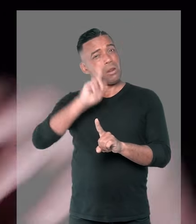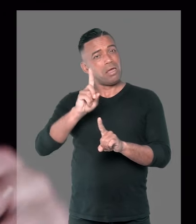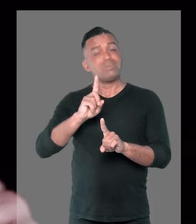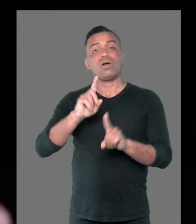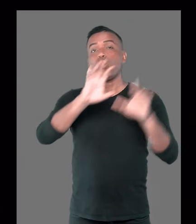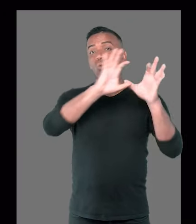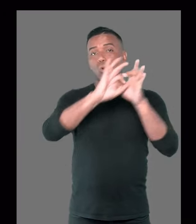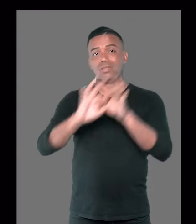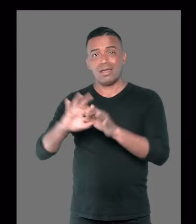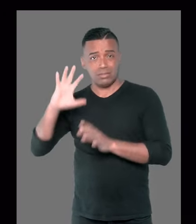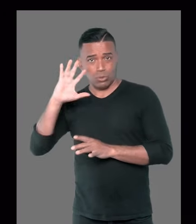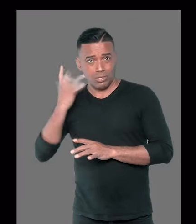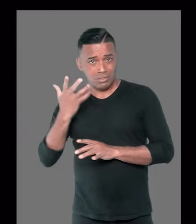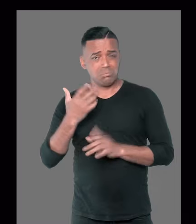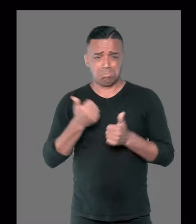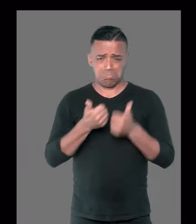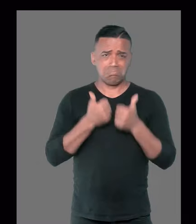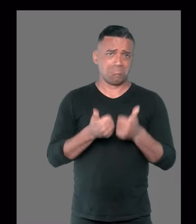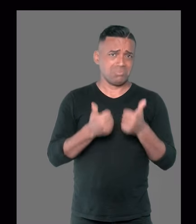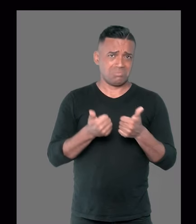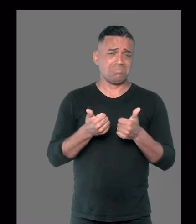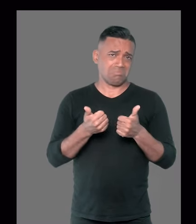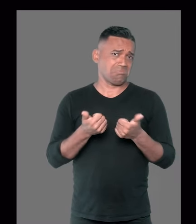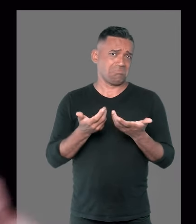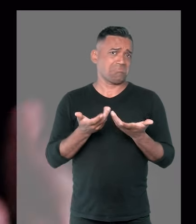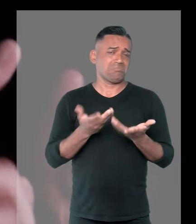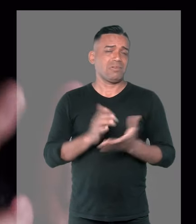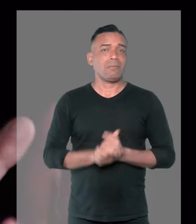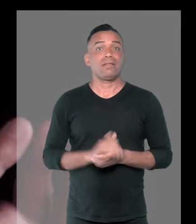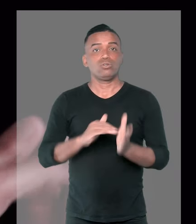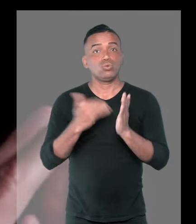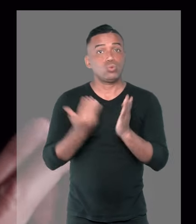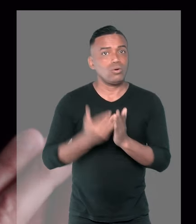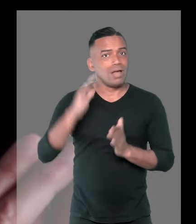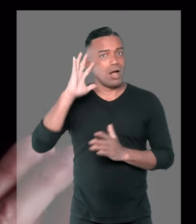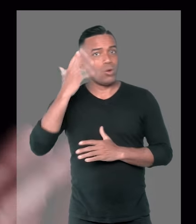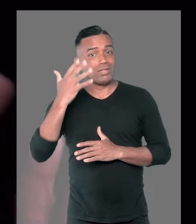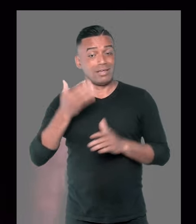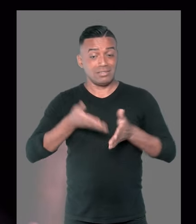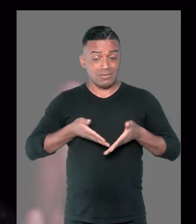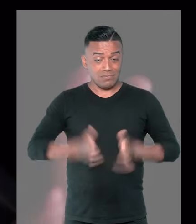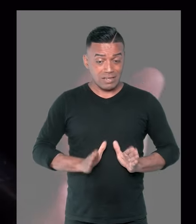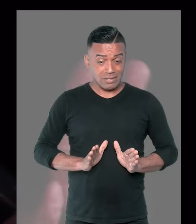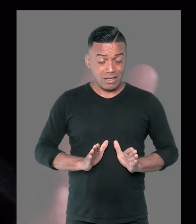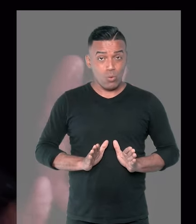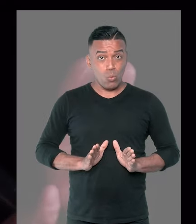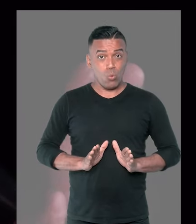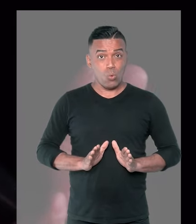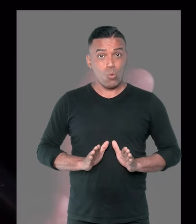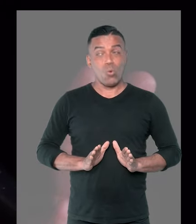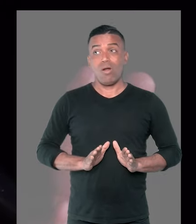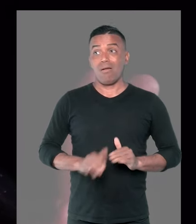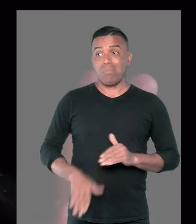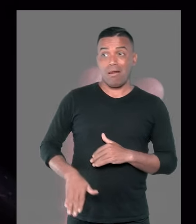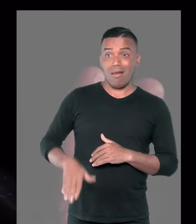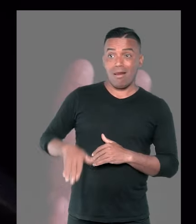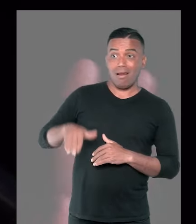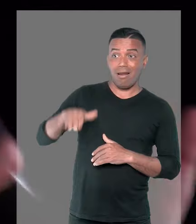contexto acontecendo aqui tá tudo bem é aquilo mesmo tá certo tudo que acontece entre você nascer e você sair do seu último nível de